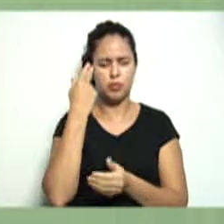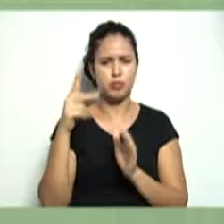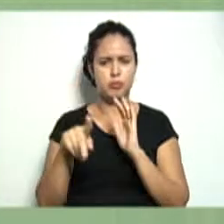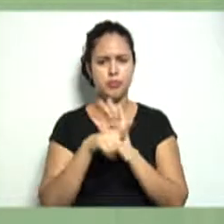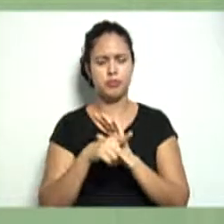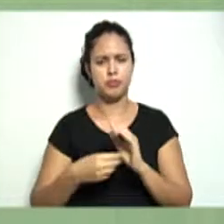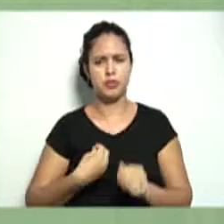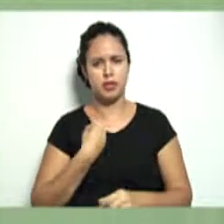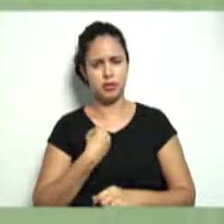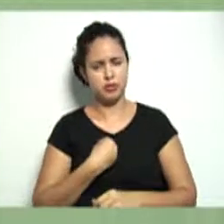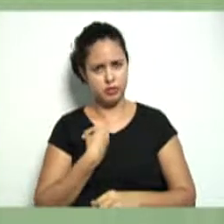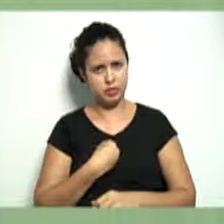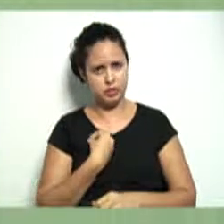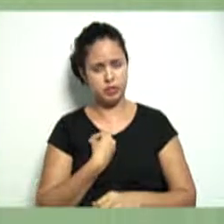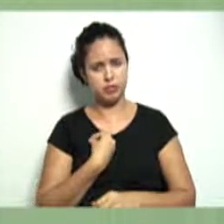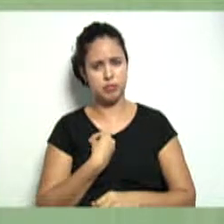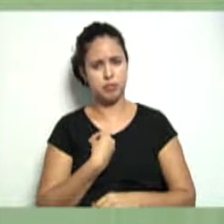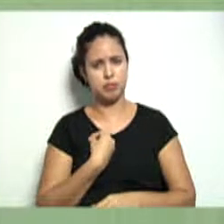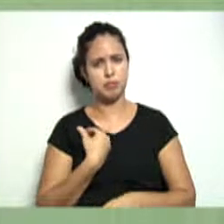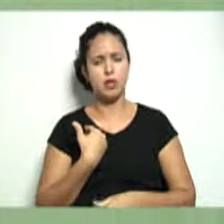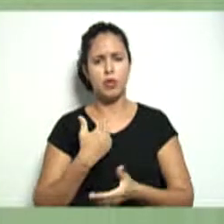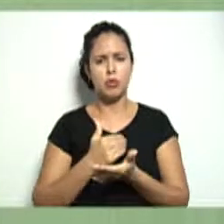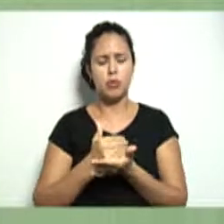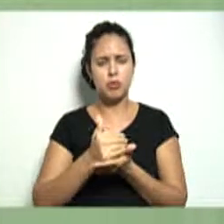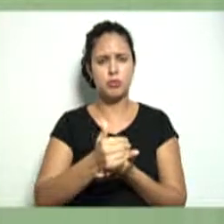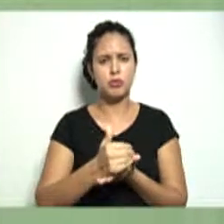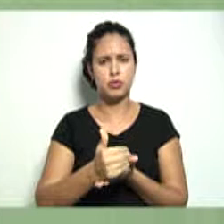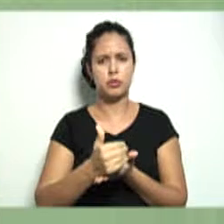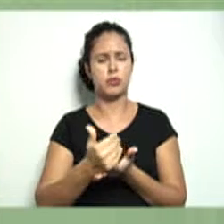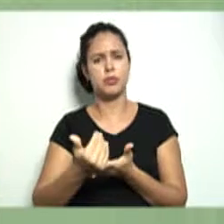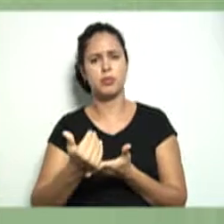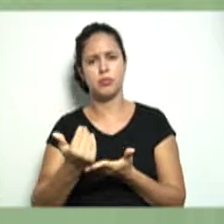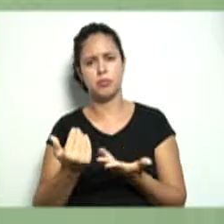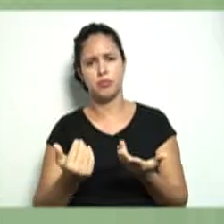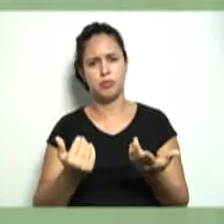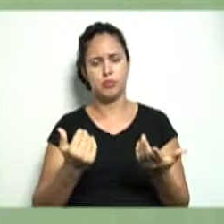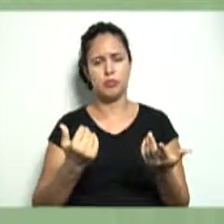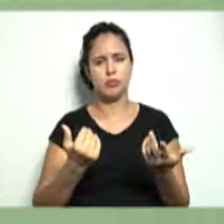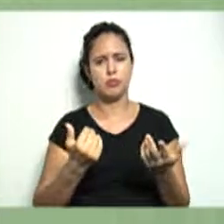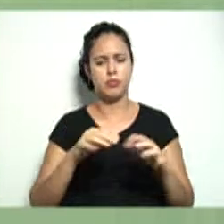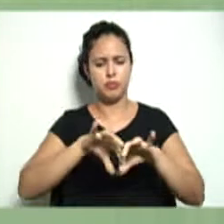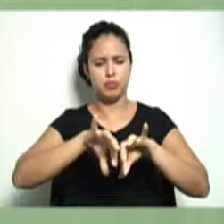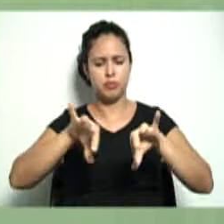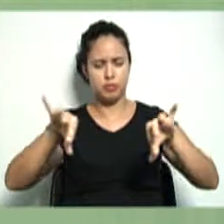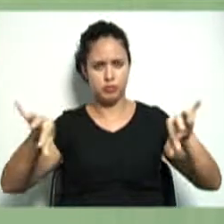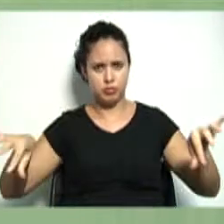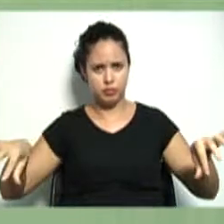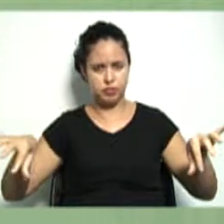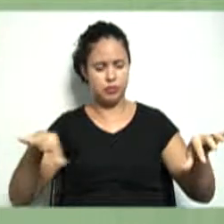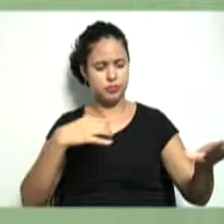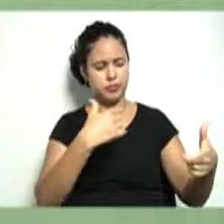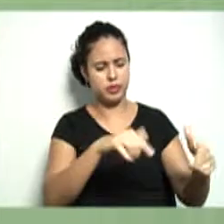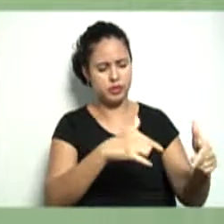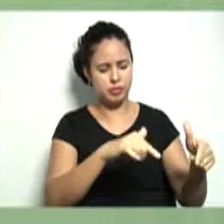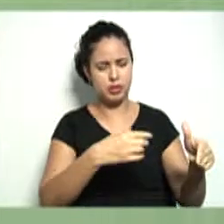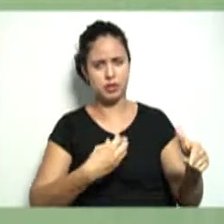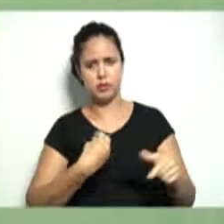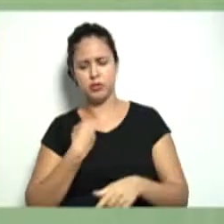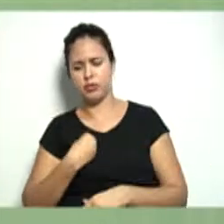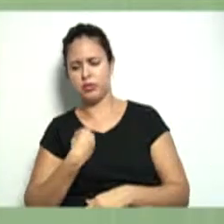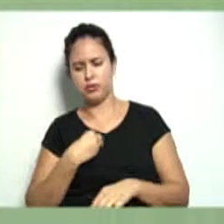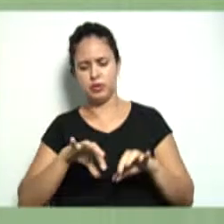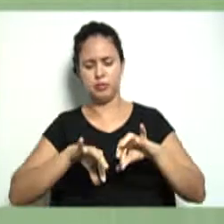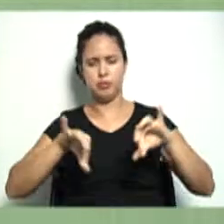do trabalho em comunidade, passa a ser uma forma diferenciada e separada do trabalho.